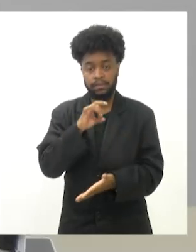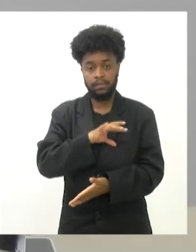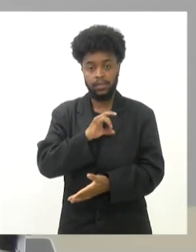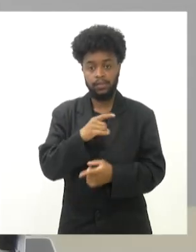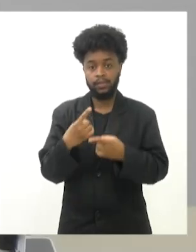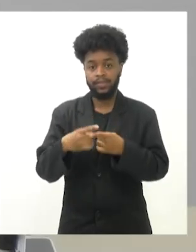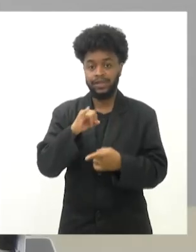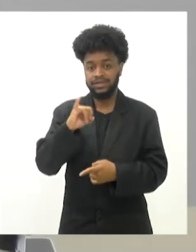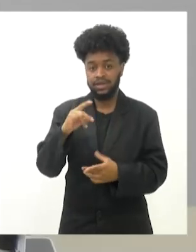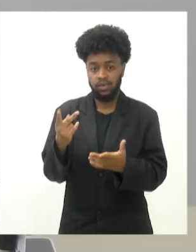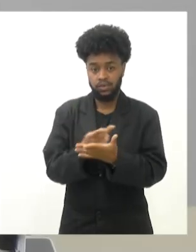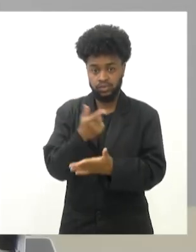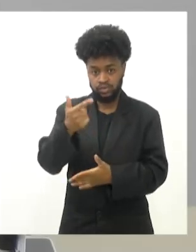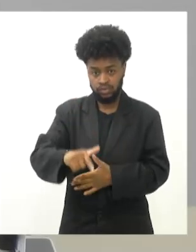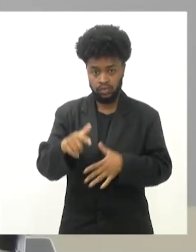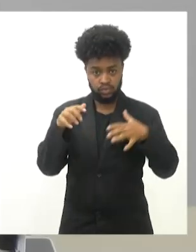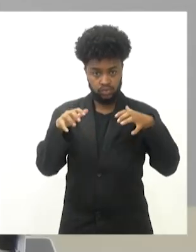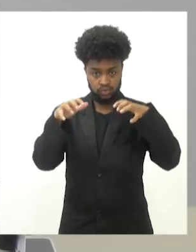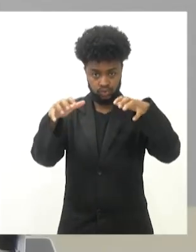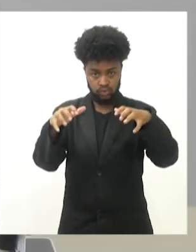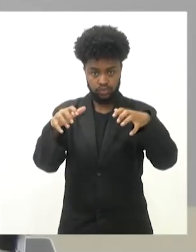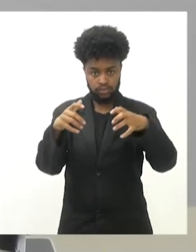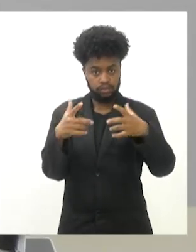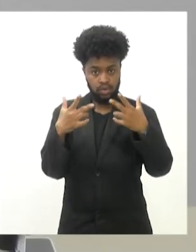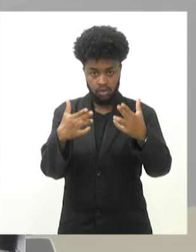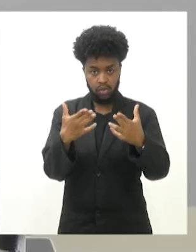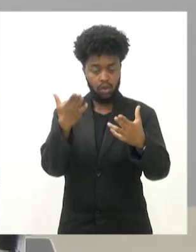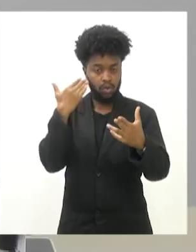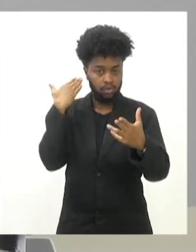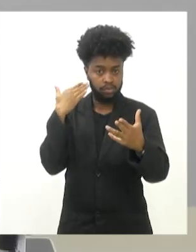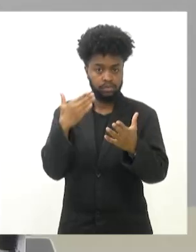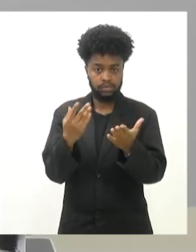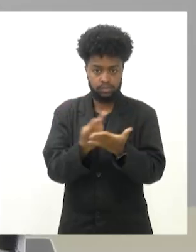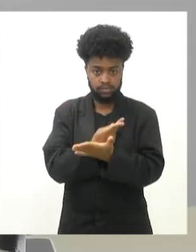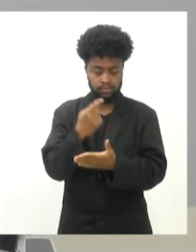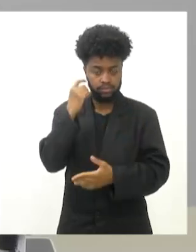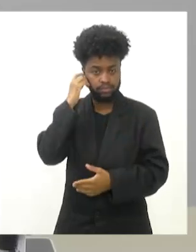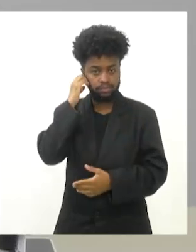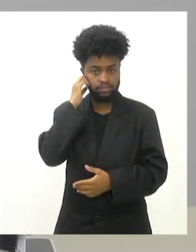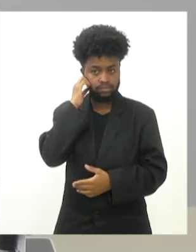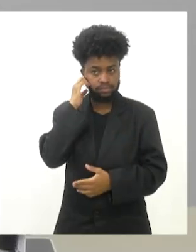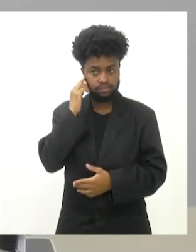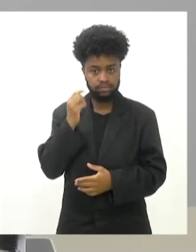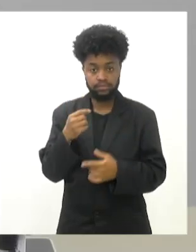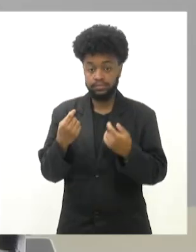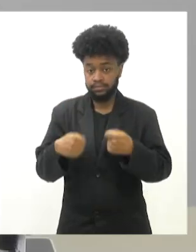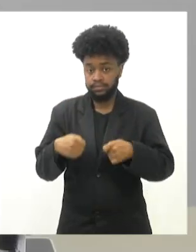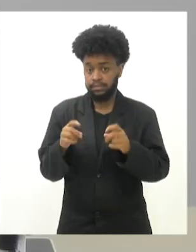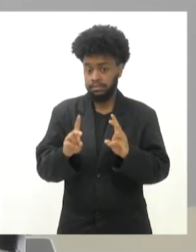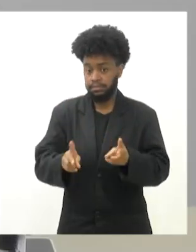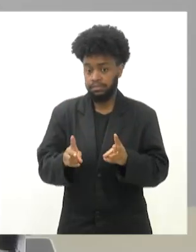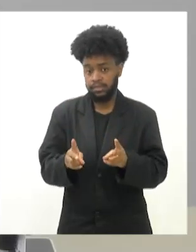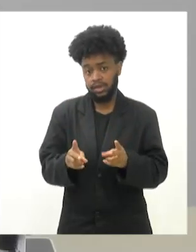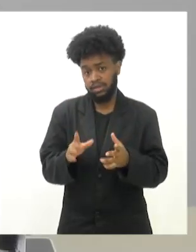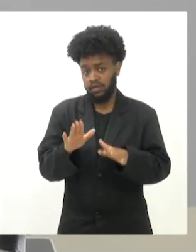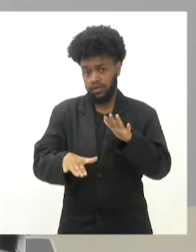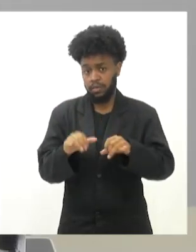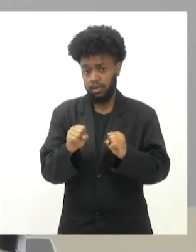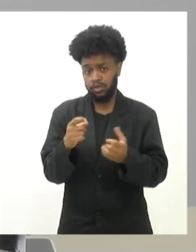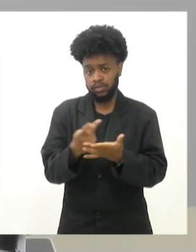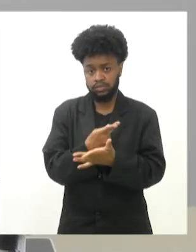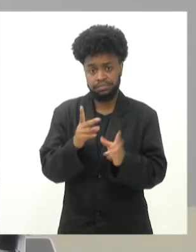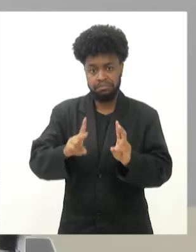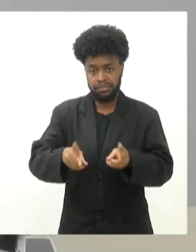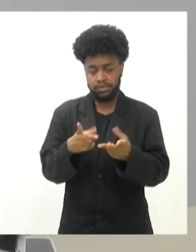nova chuva com aquela volumetria de água, que aconteça a mesma coisa. Óbvio que